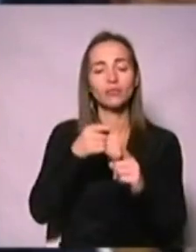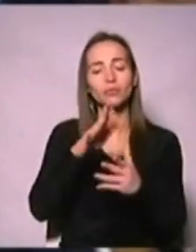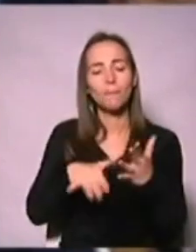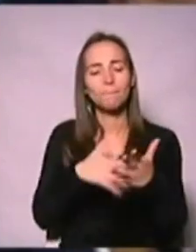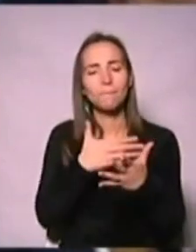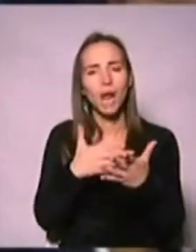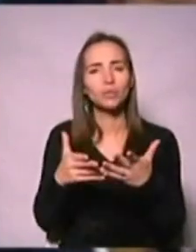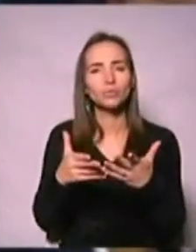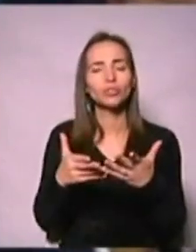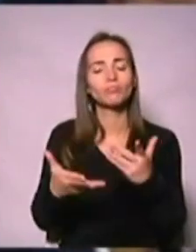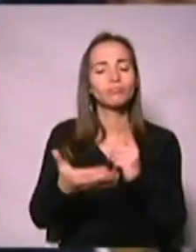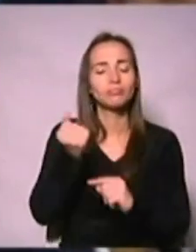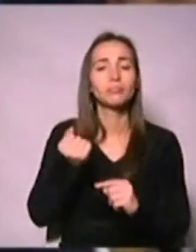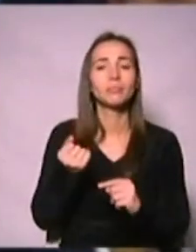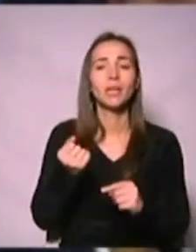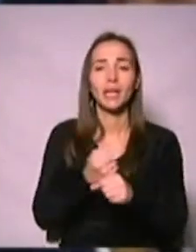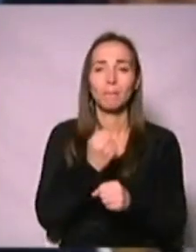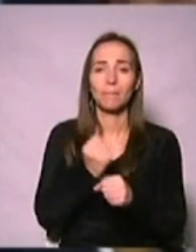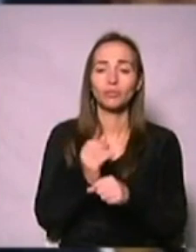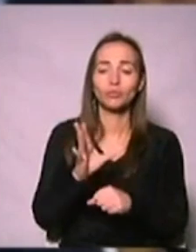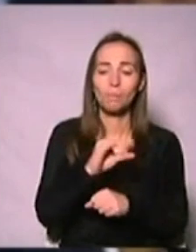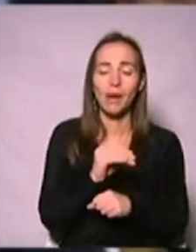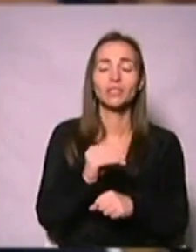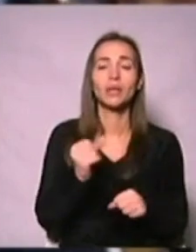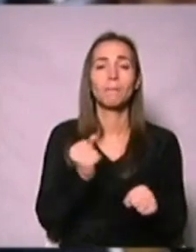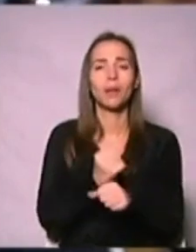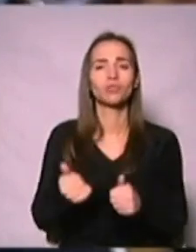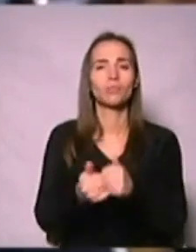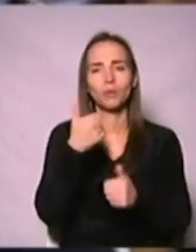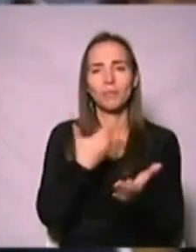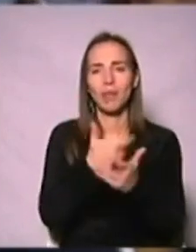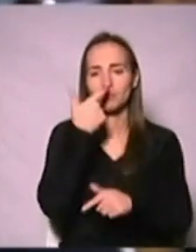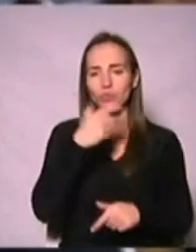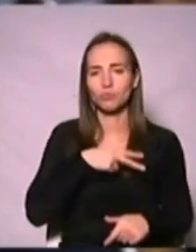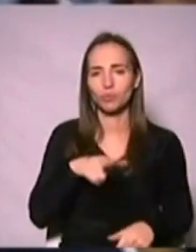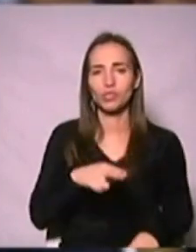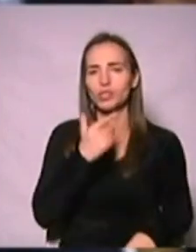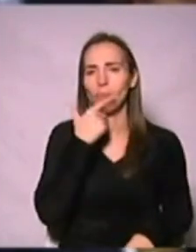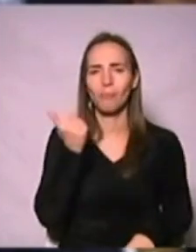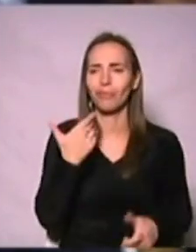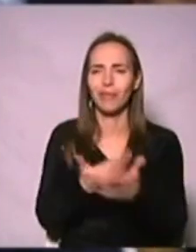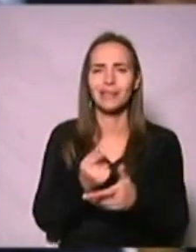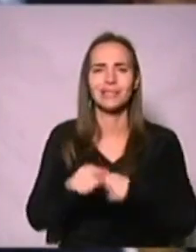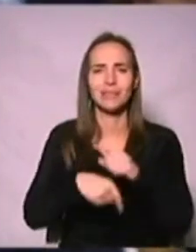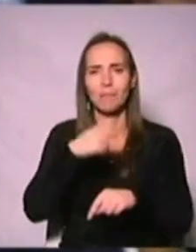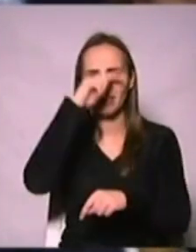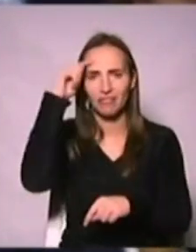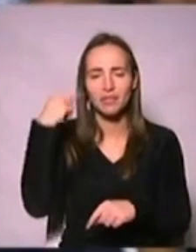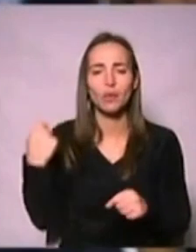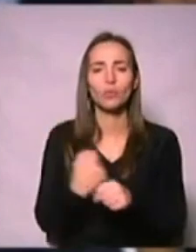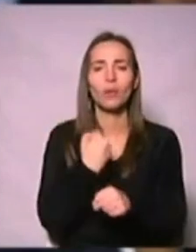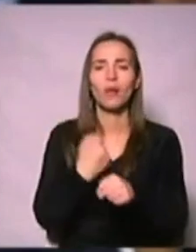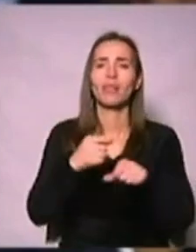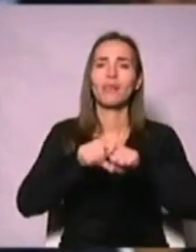de conseguir mais e melhores empregos porcos para os portugueses e não de dificultar sistematicamente a tarefa